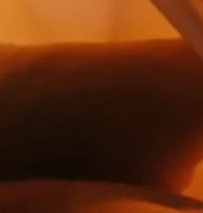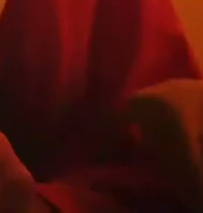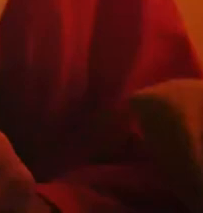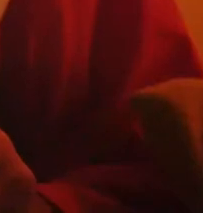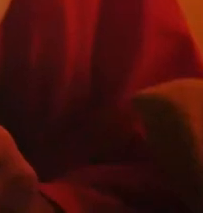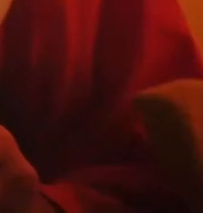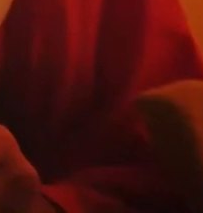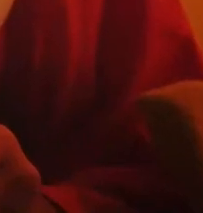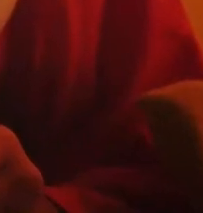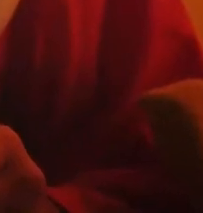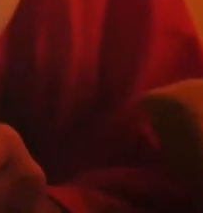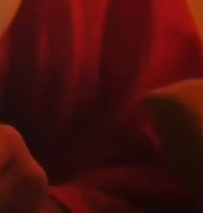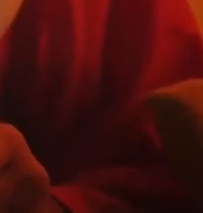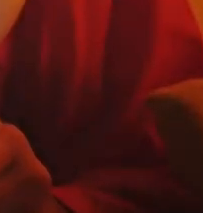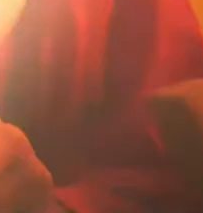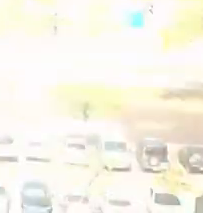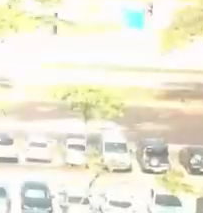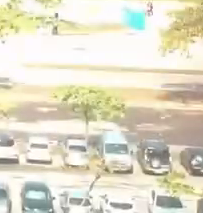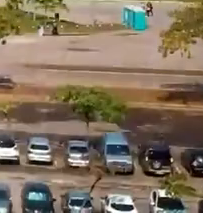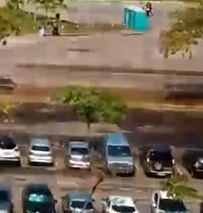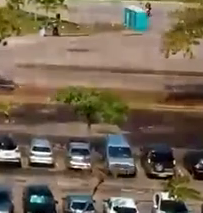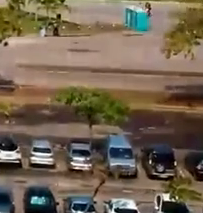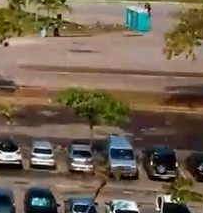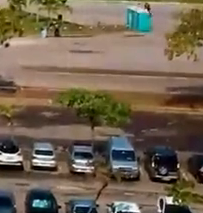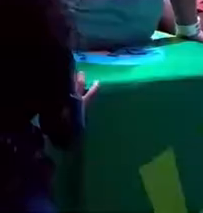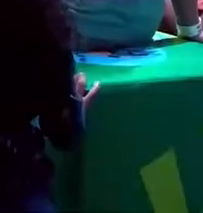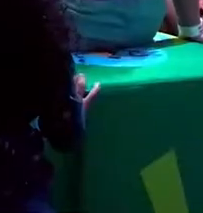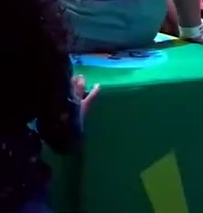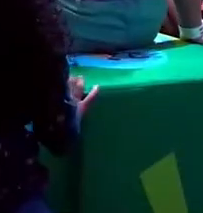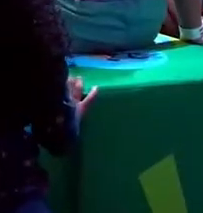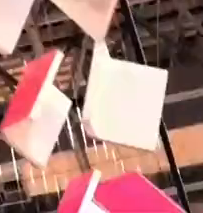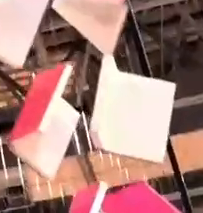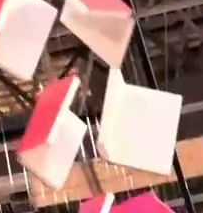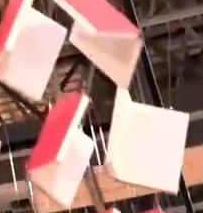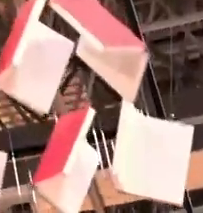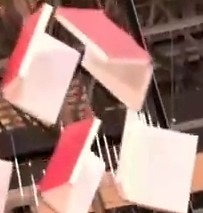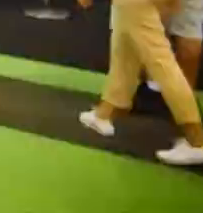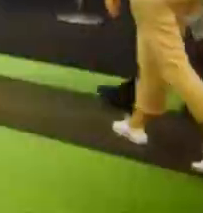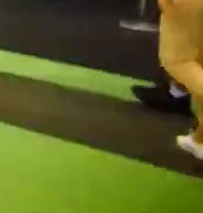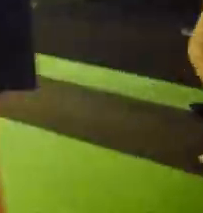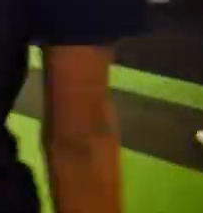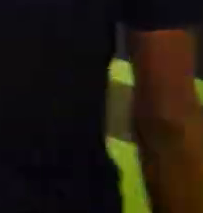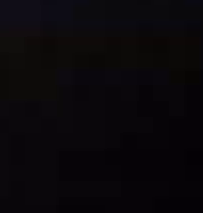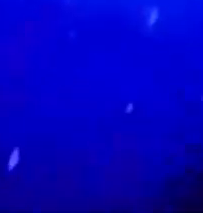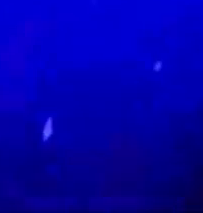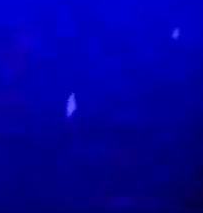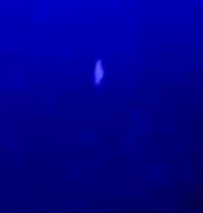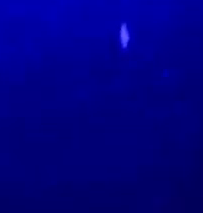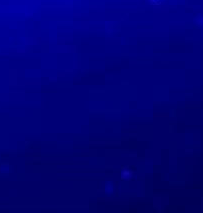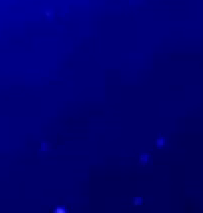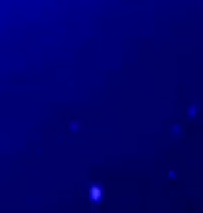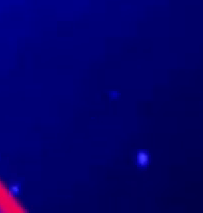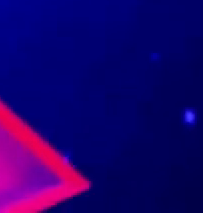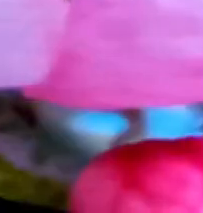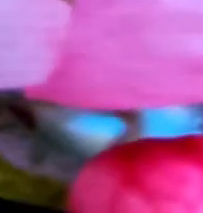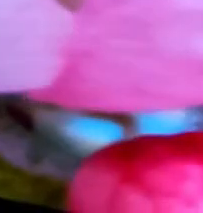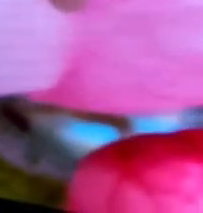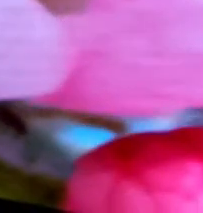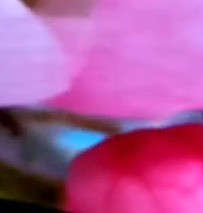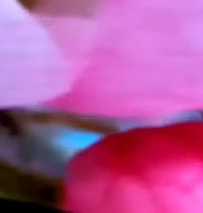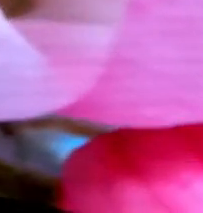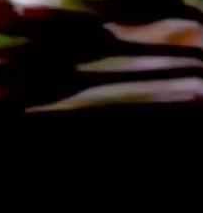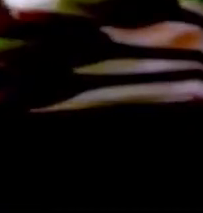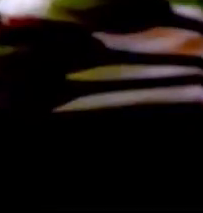diferentes de uma mesma aventura e esse Grande Encontro de narrativas e de momentos inesquecíveis está chegando